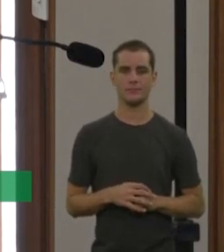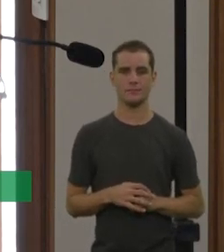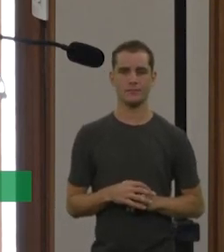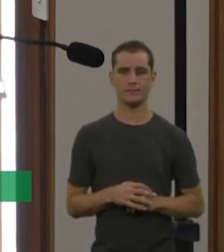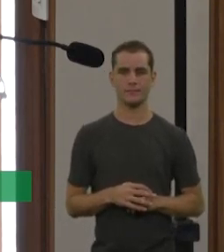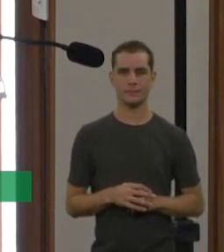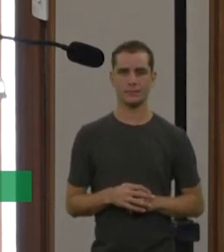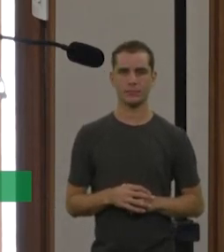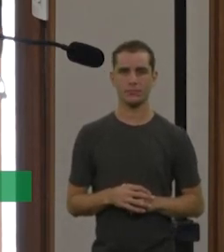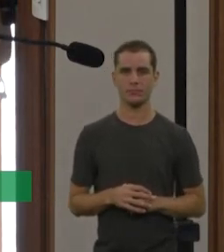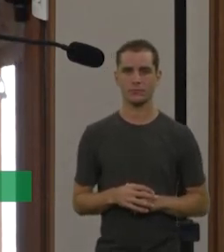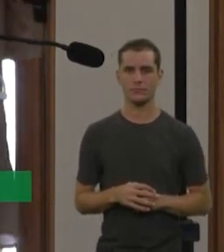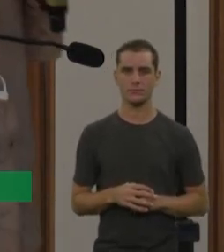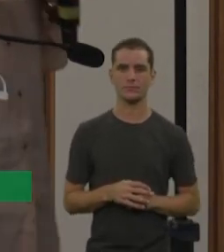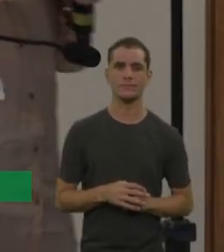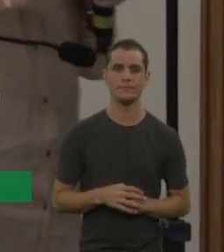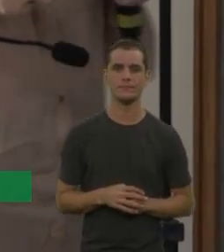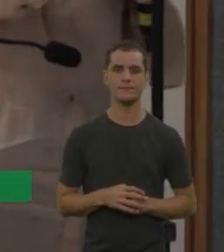Acho que é a pilha mesmo.